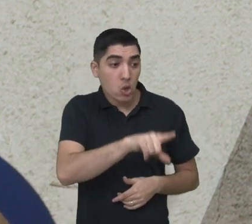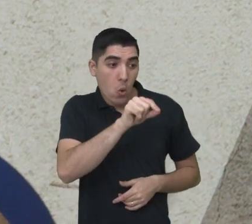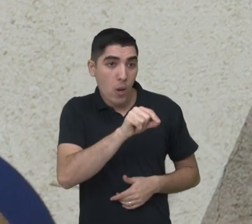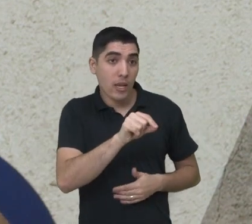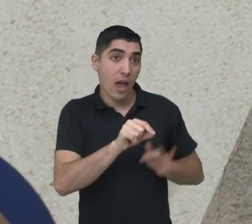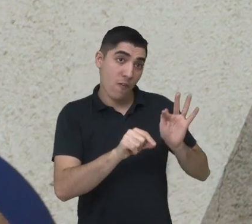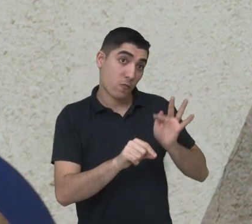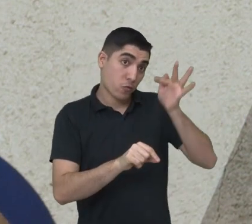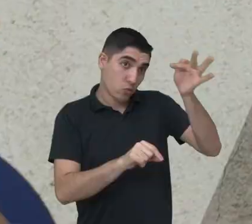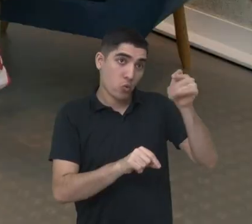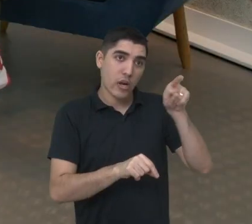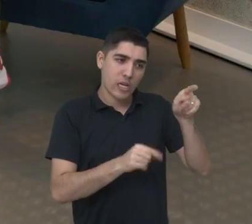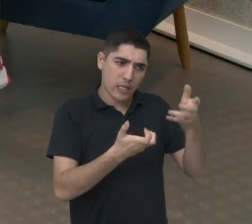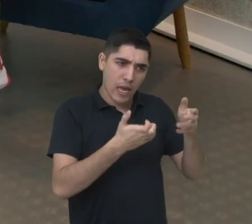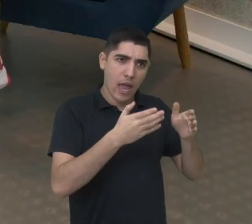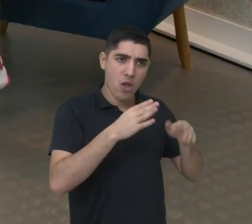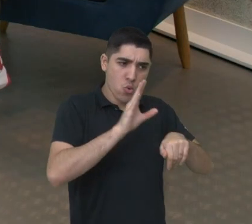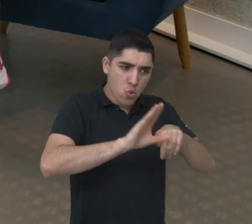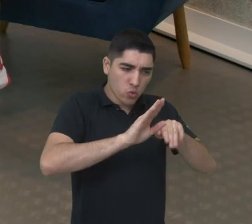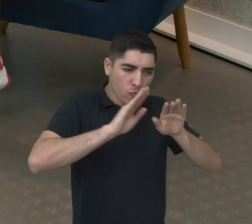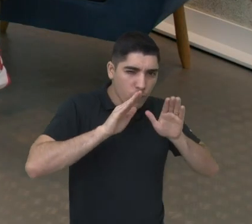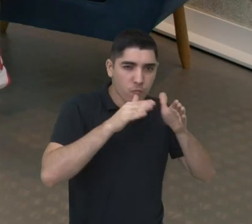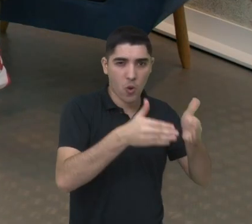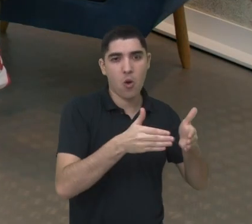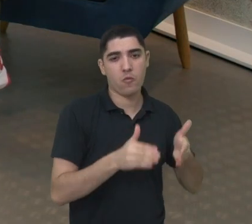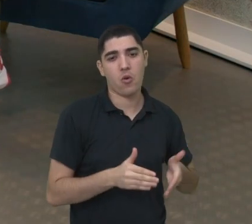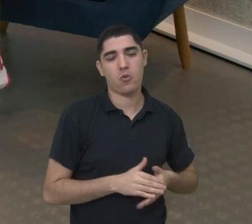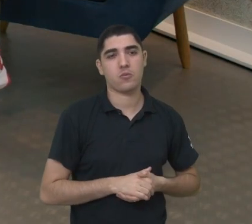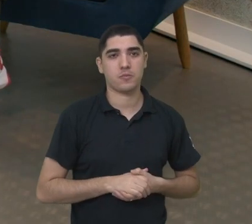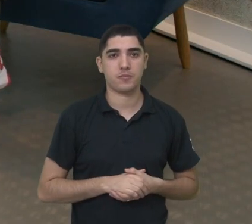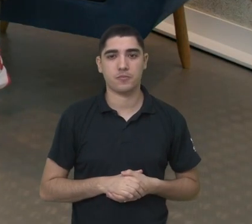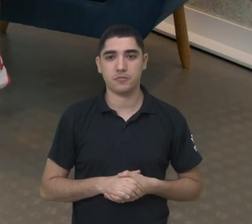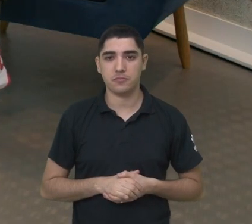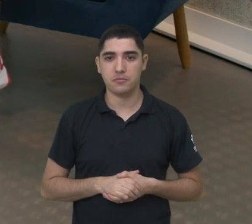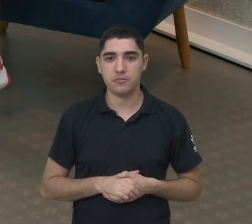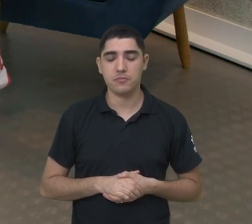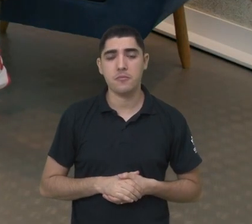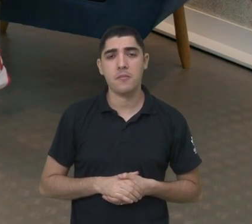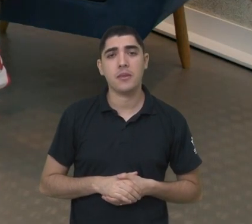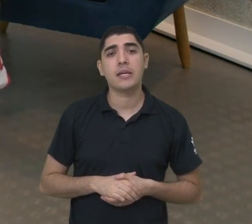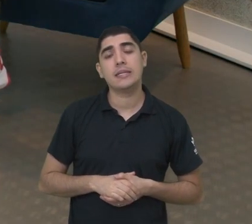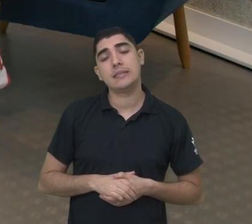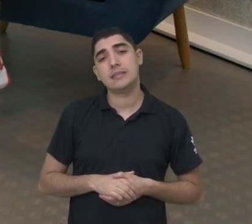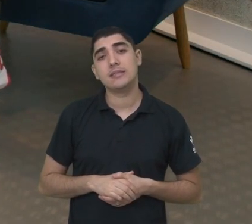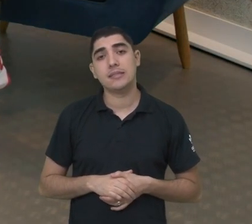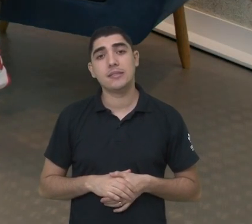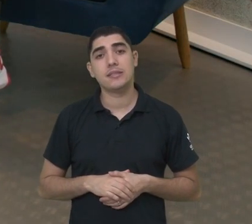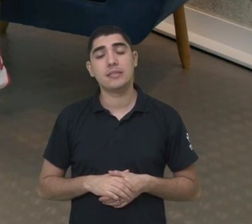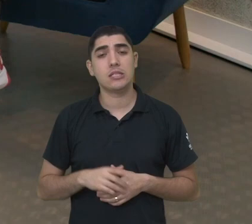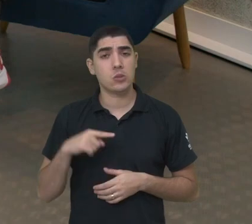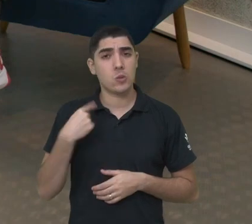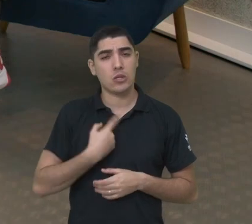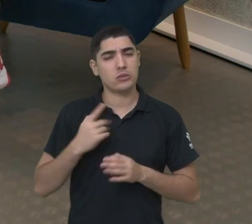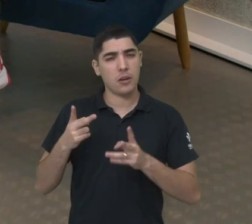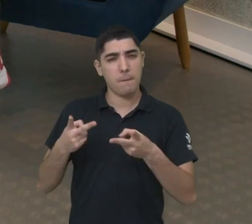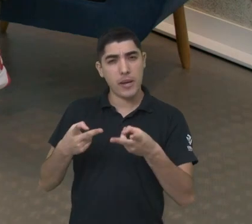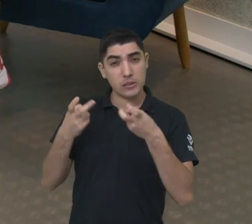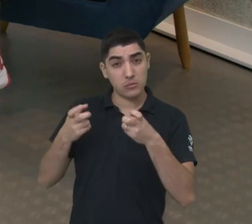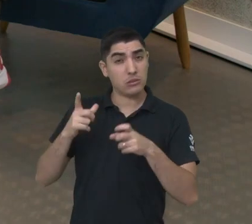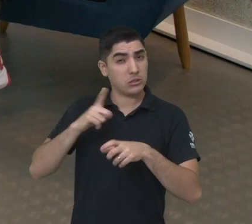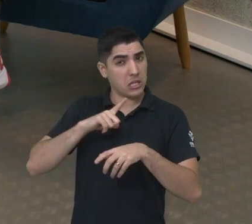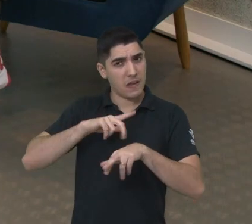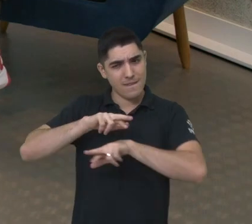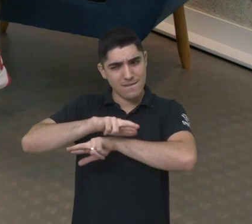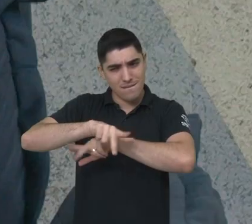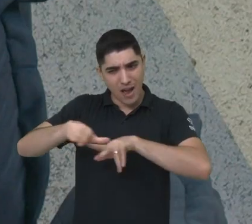de repente, lá na seguir, frente, né, seguir e se especializar, né? Eu acho que se especializar. Fabiano, e assim, a gente já viu que é